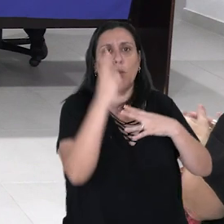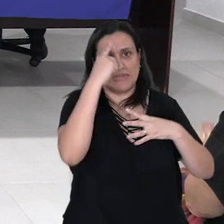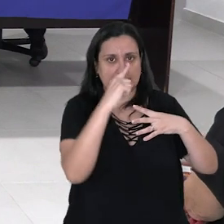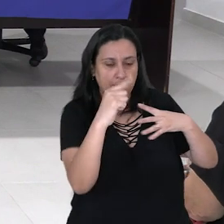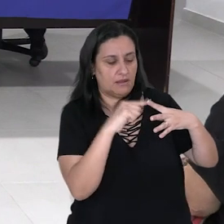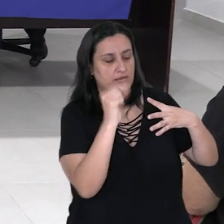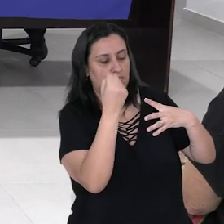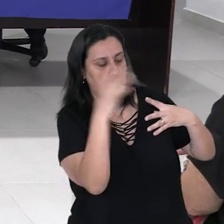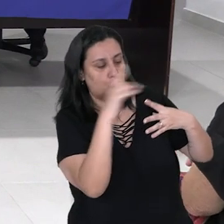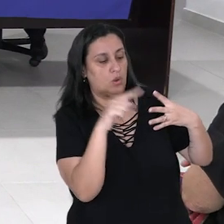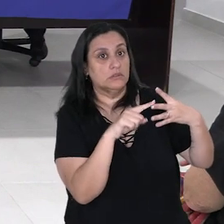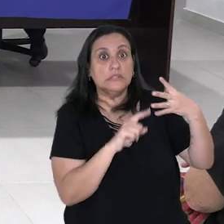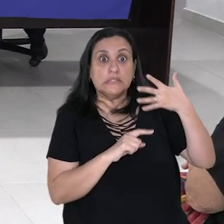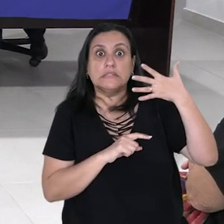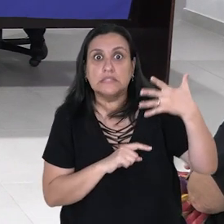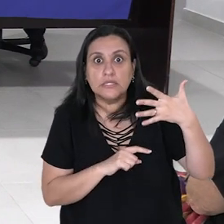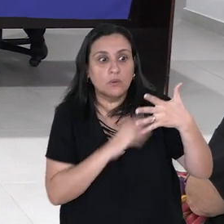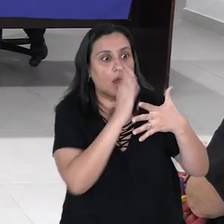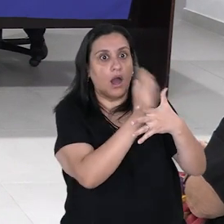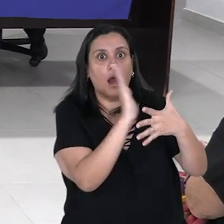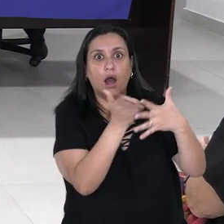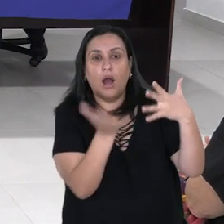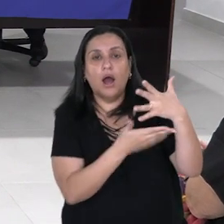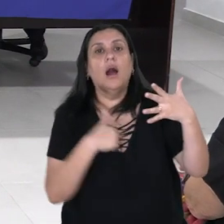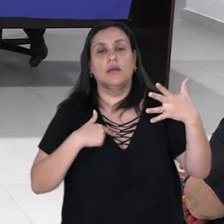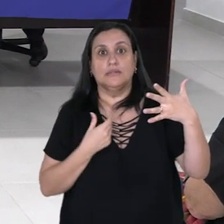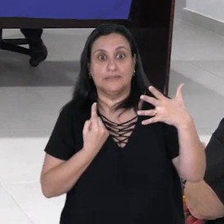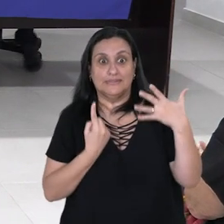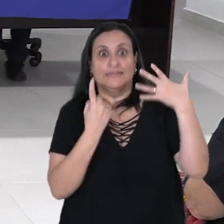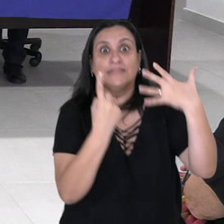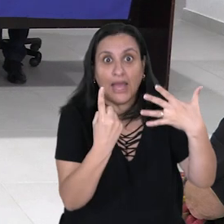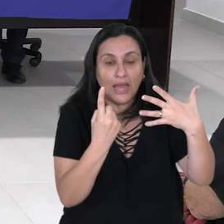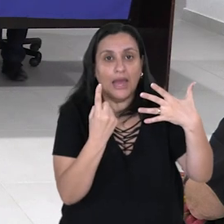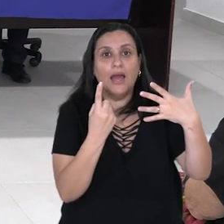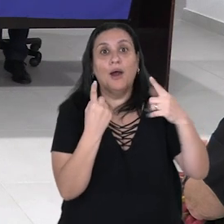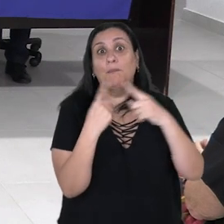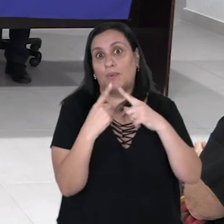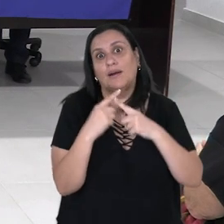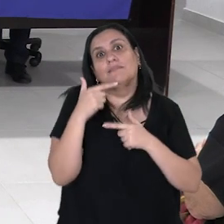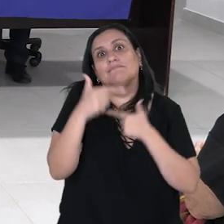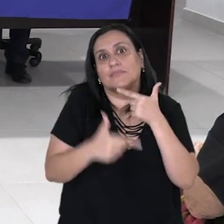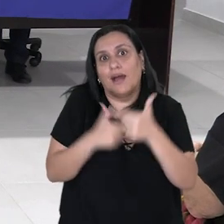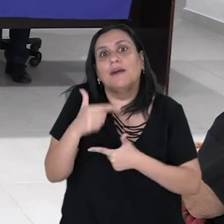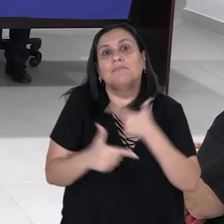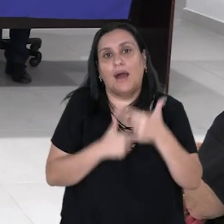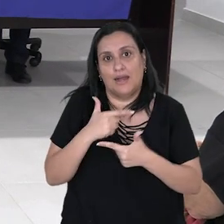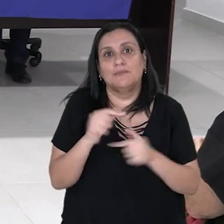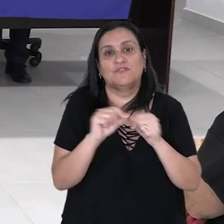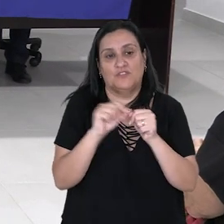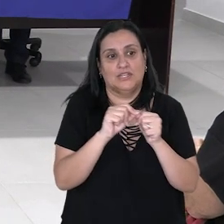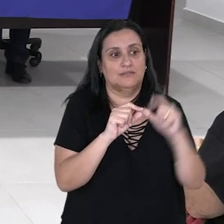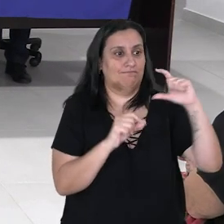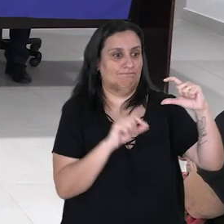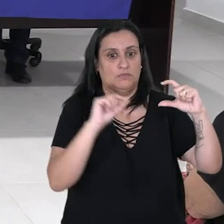semana, não, agora são 5. Aí passou outra semana, vão ser 6, porque ficou muito grande,